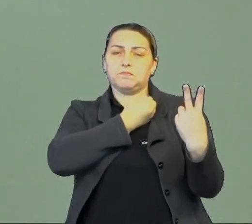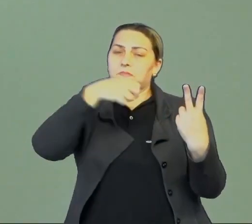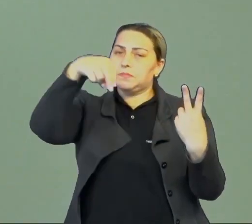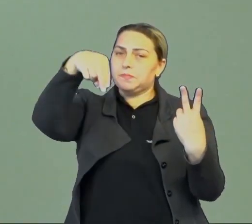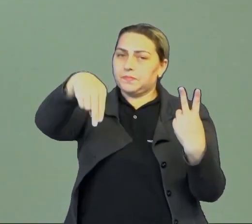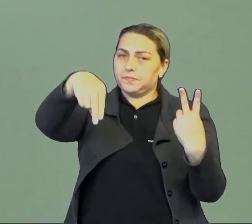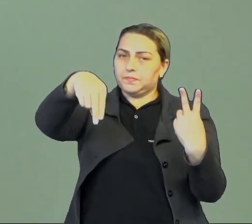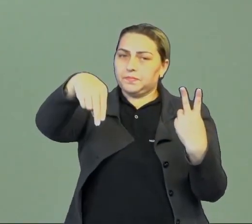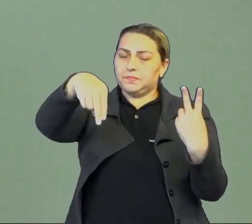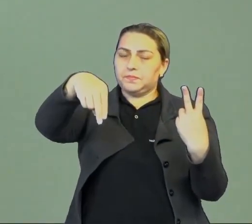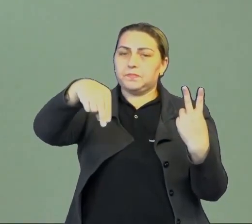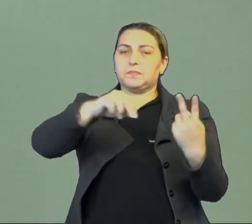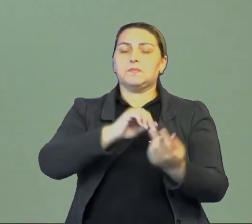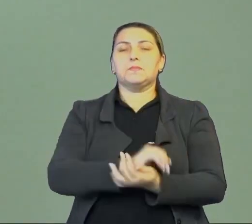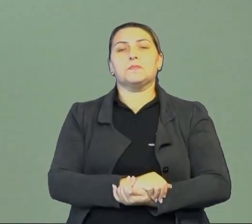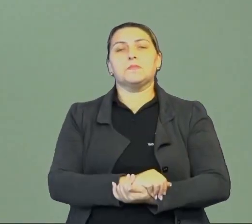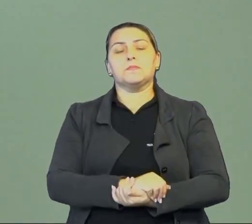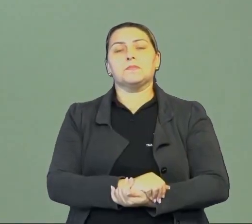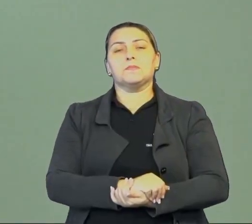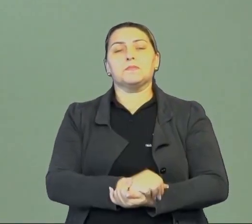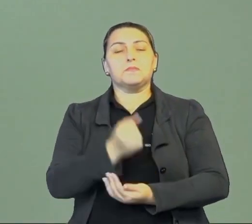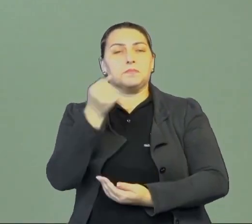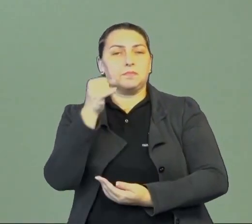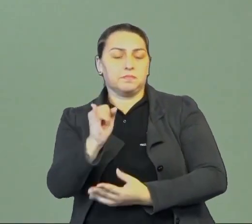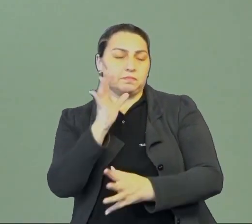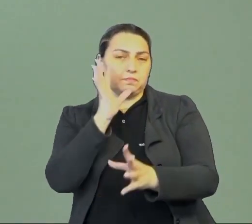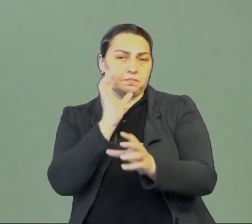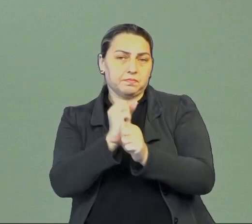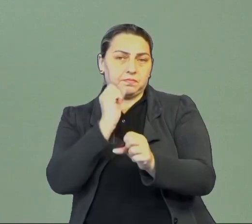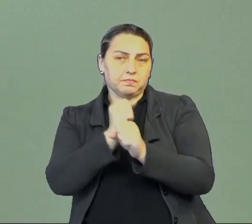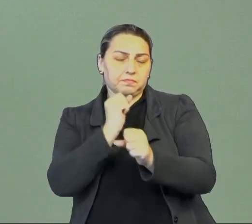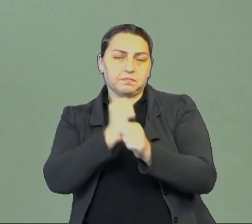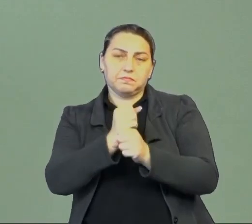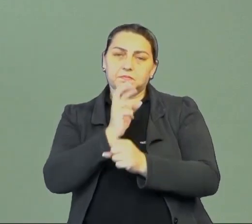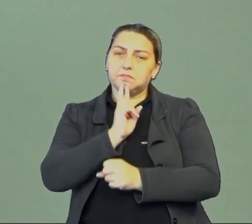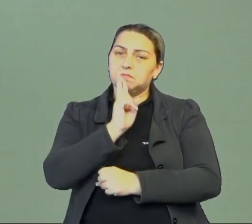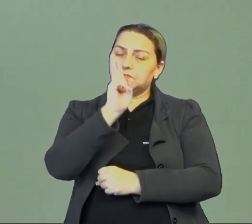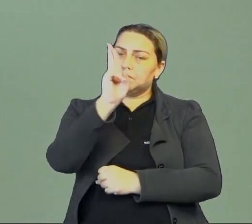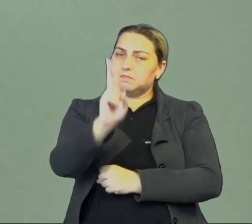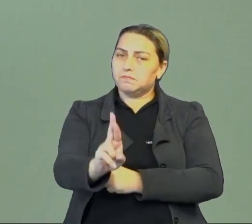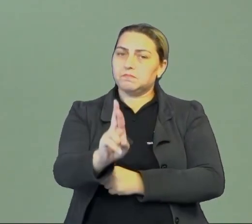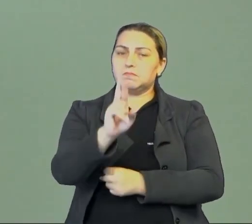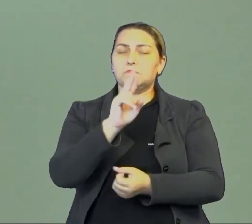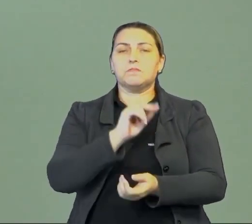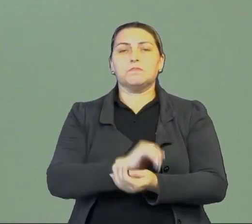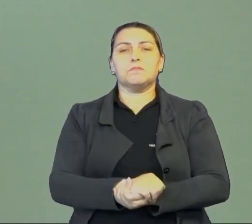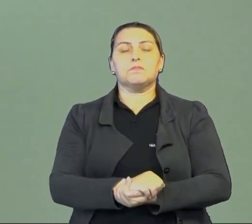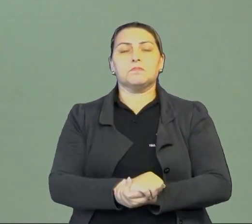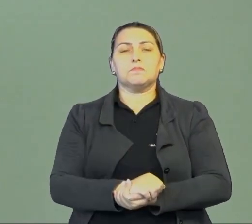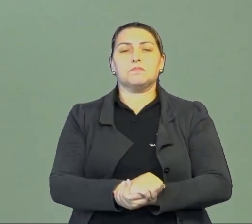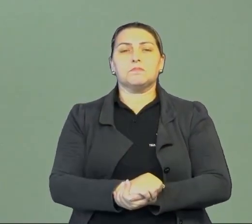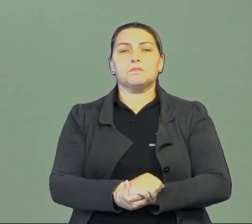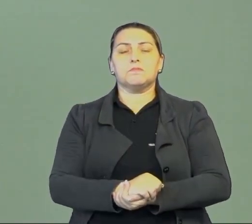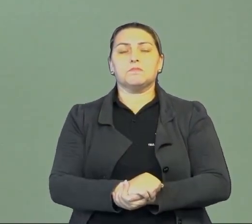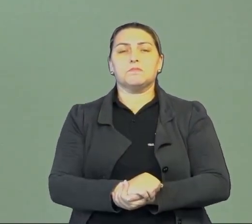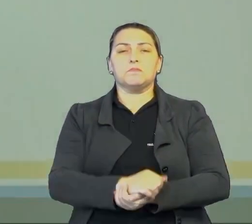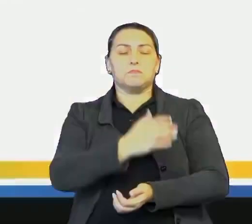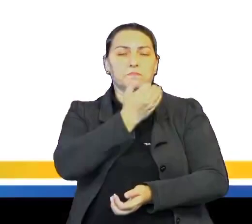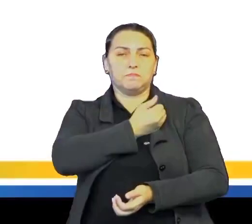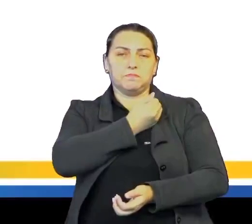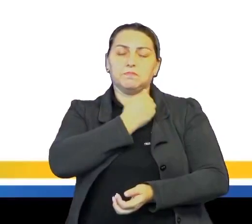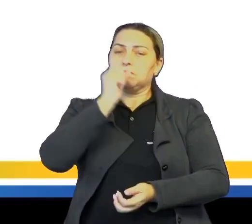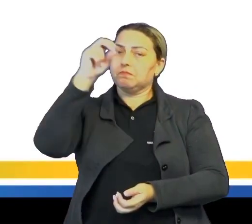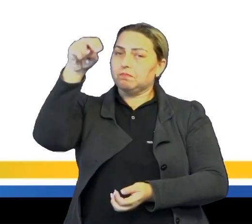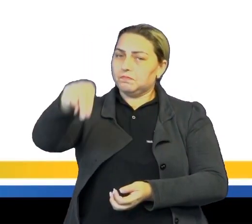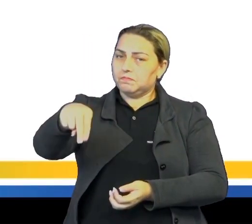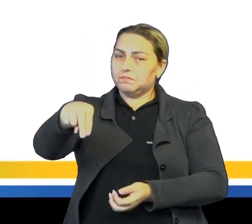então se você tem dois números naturais se você somá-los o resultado consequentemente vai dar um número